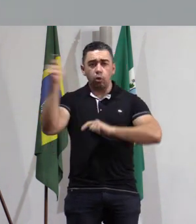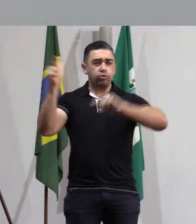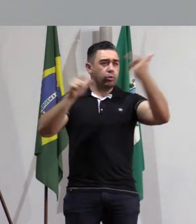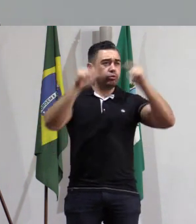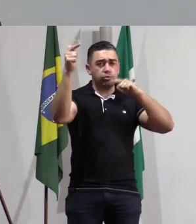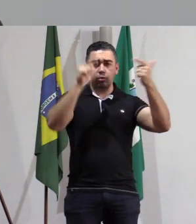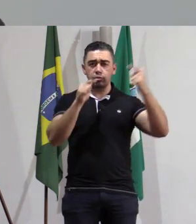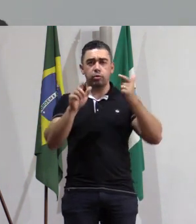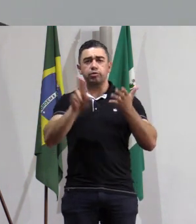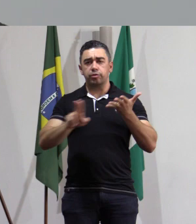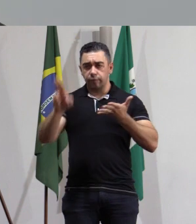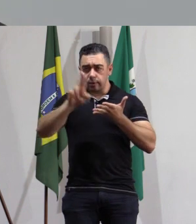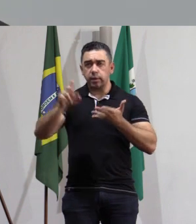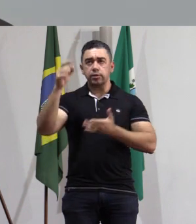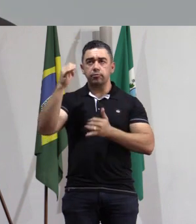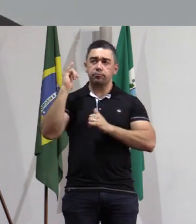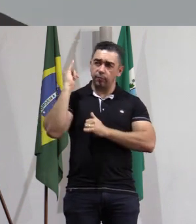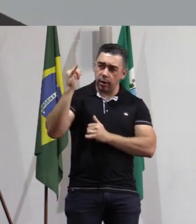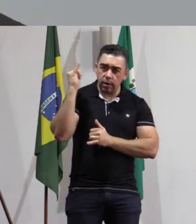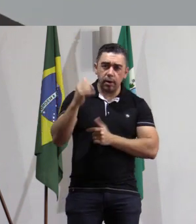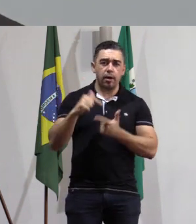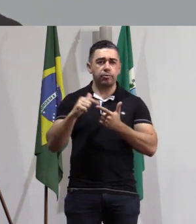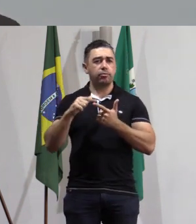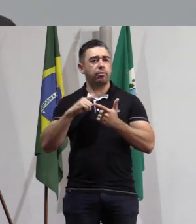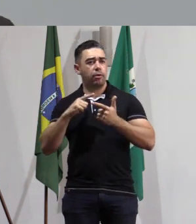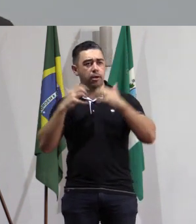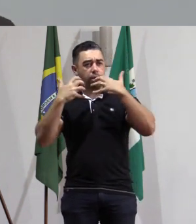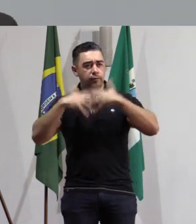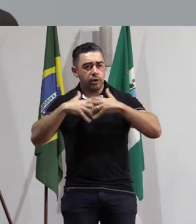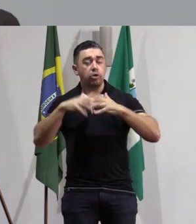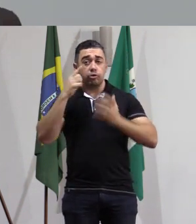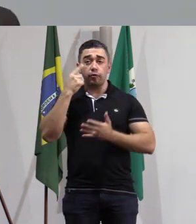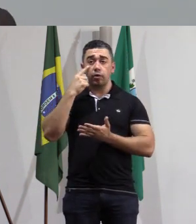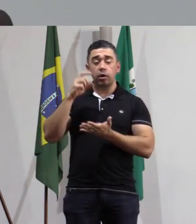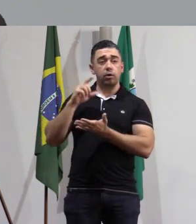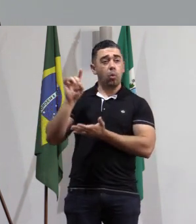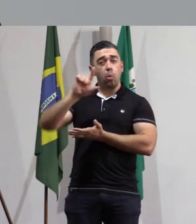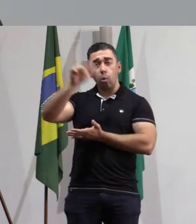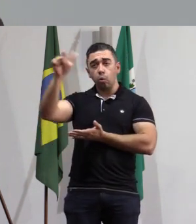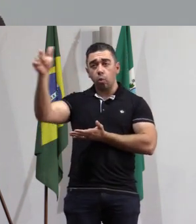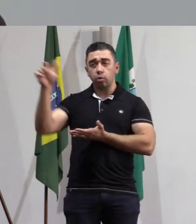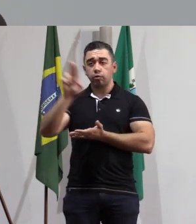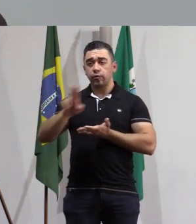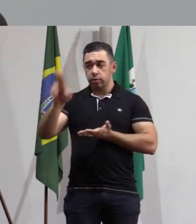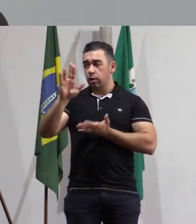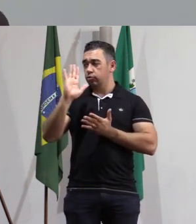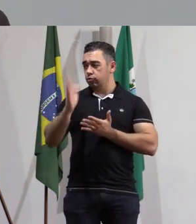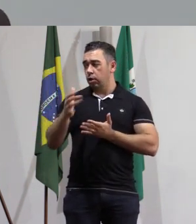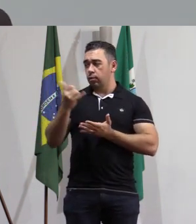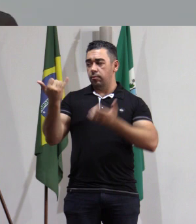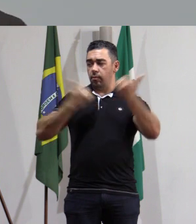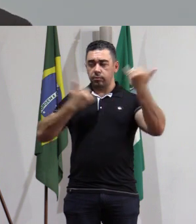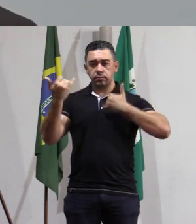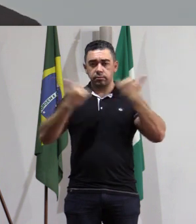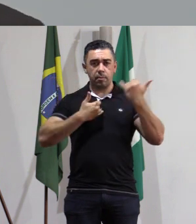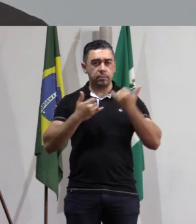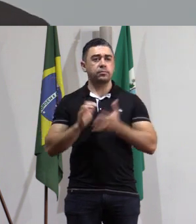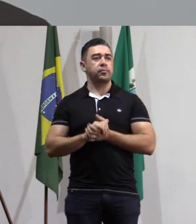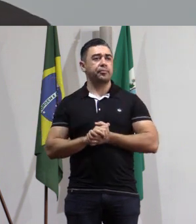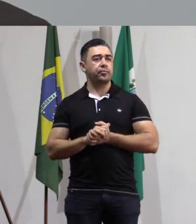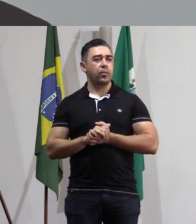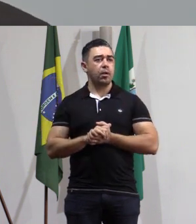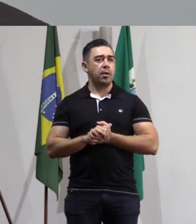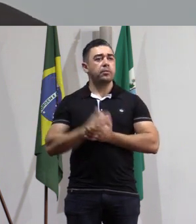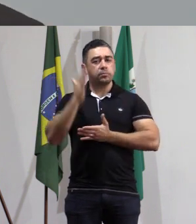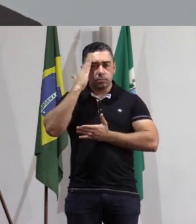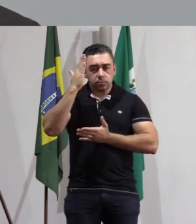têm dito e refletido, tenho visto que as entidades já se manifestaram e tenho ouvido muita gente. Eu sei o